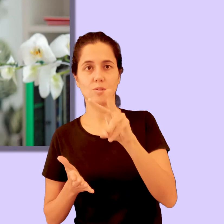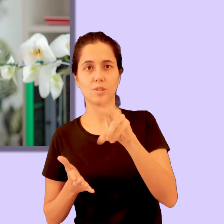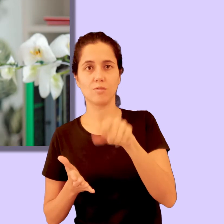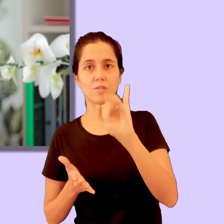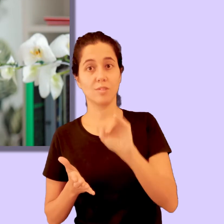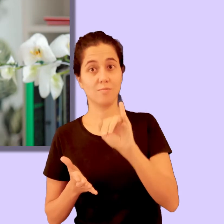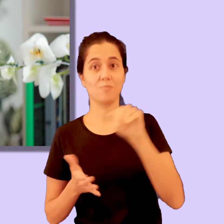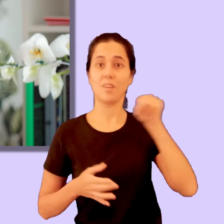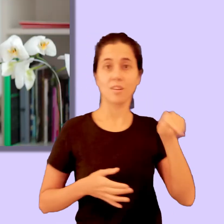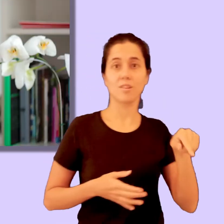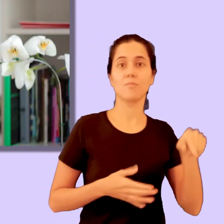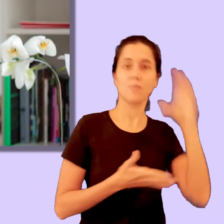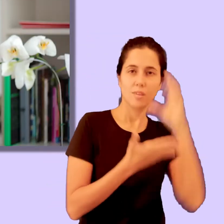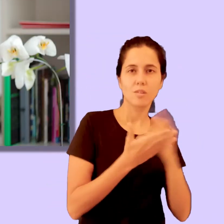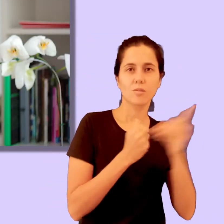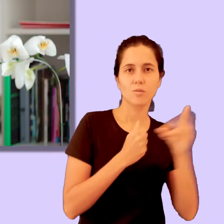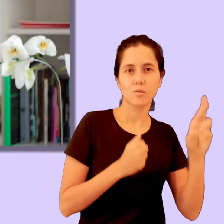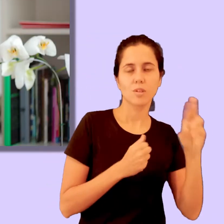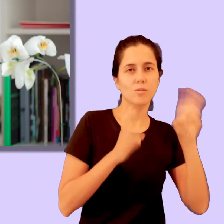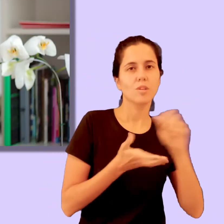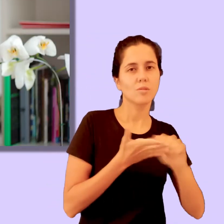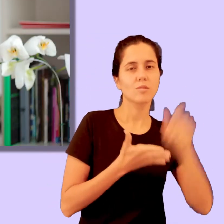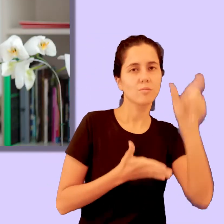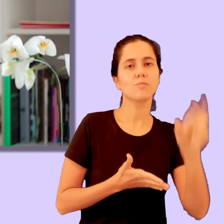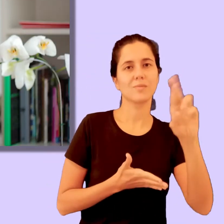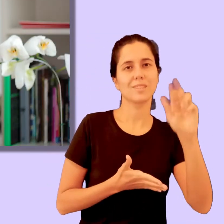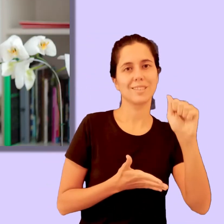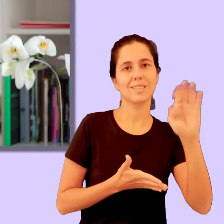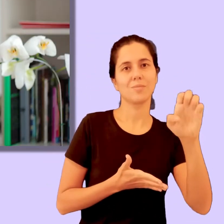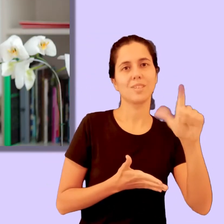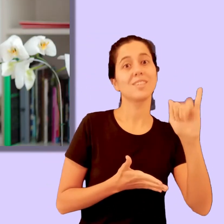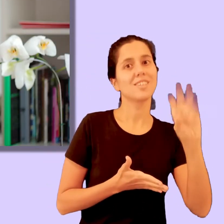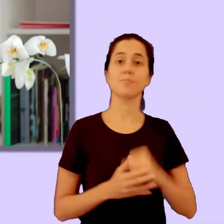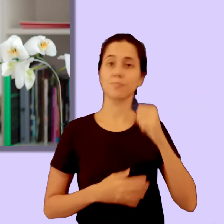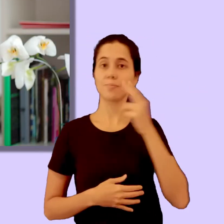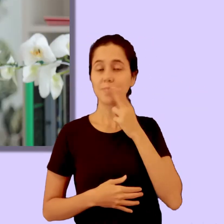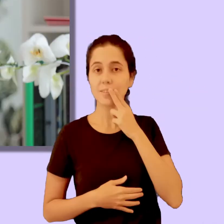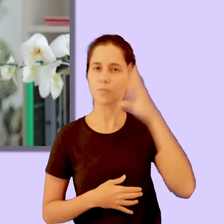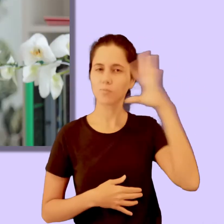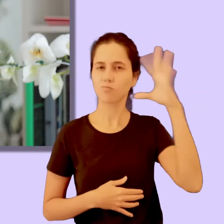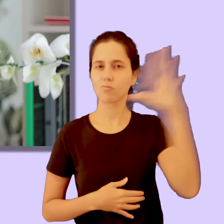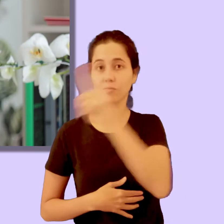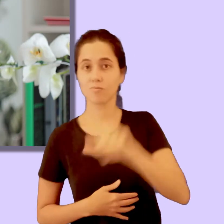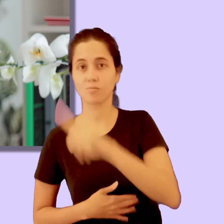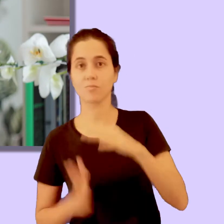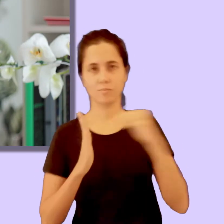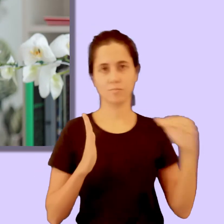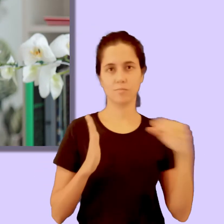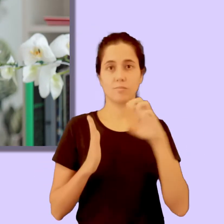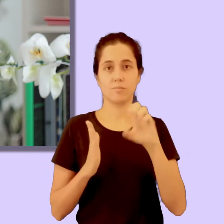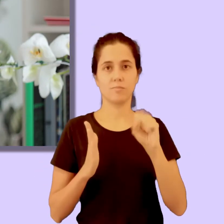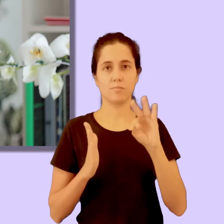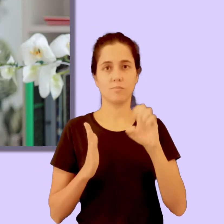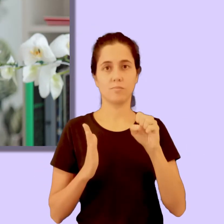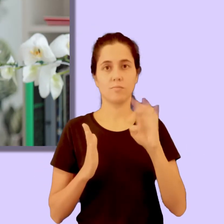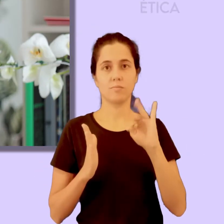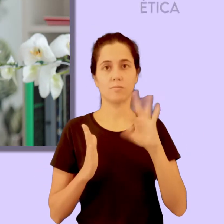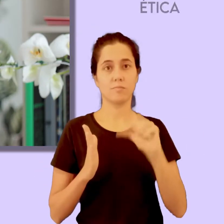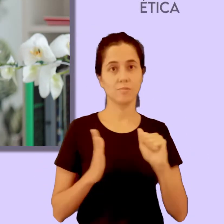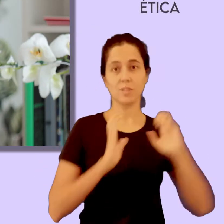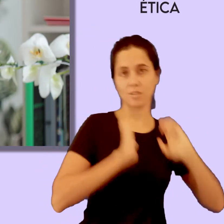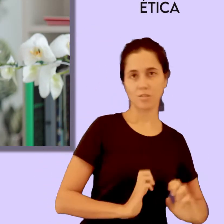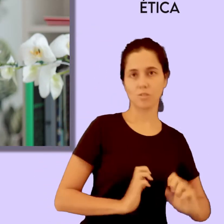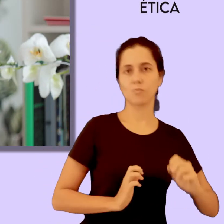e a tese de doutorado sobre Rabelais. É um autor que dialoga muito com a literatura, com a estética, mas também com a ética, e foi redescoberto